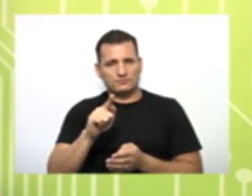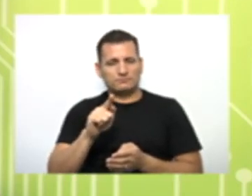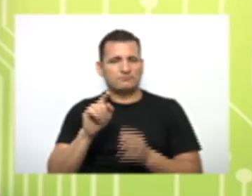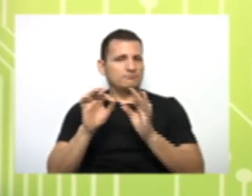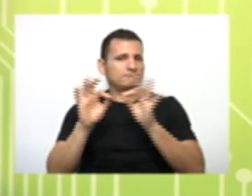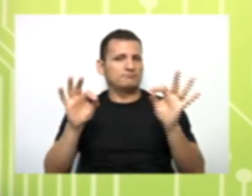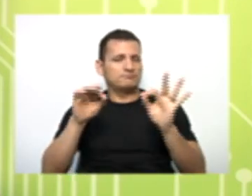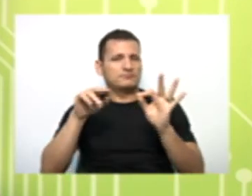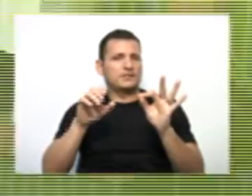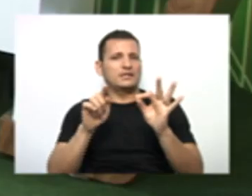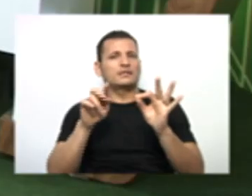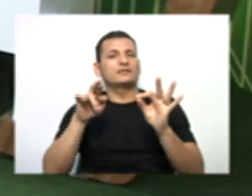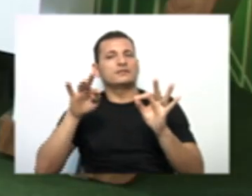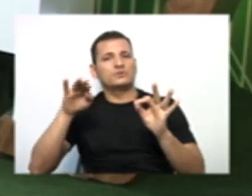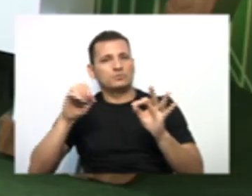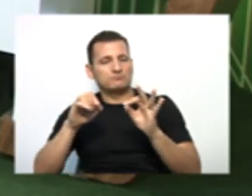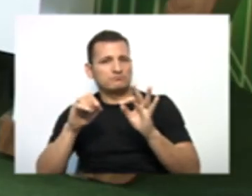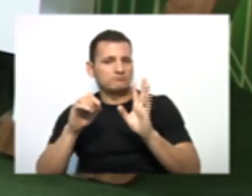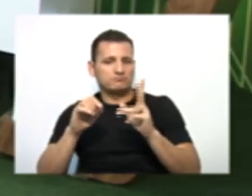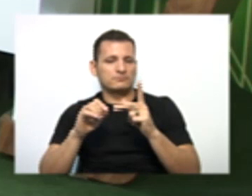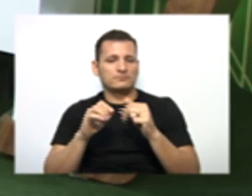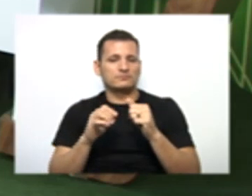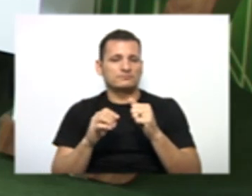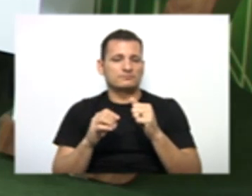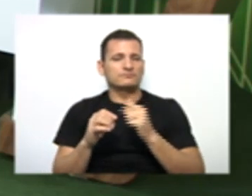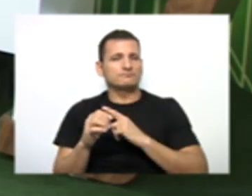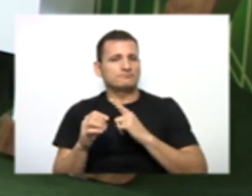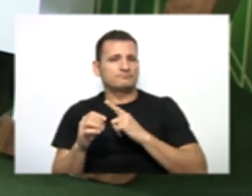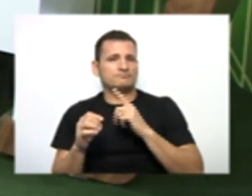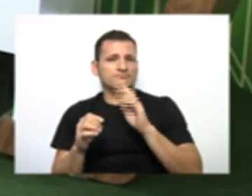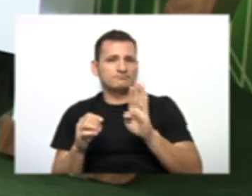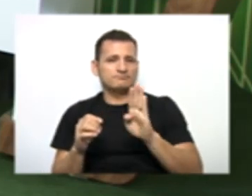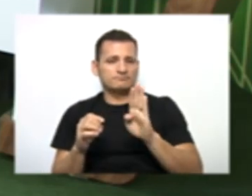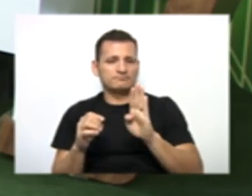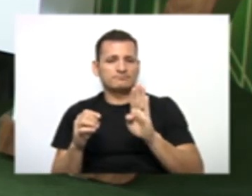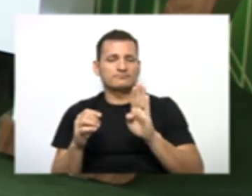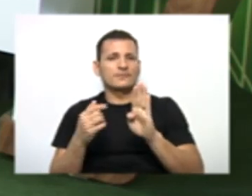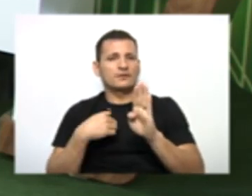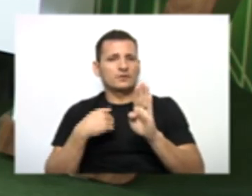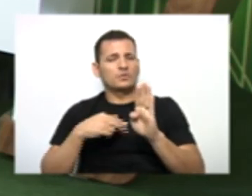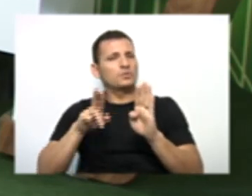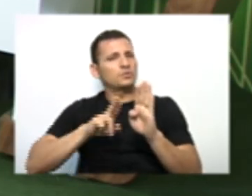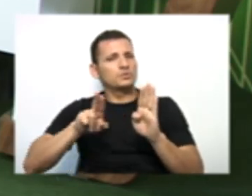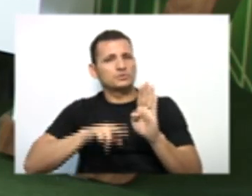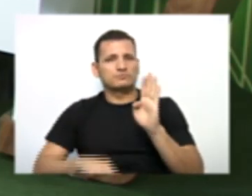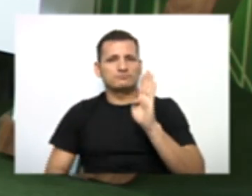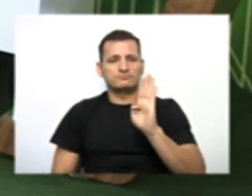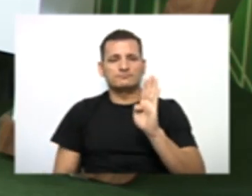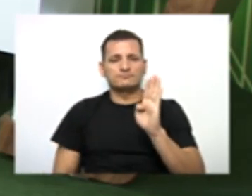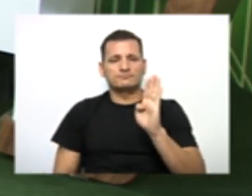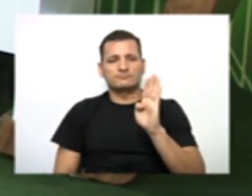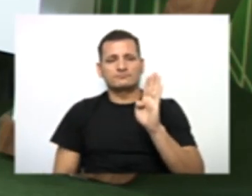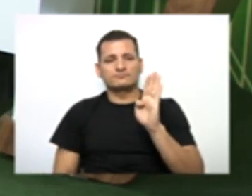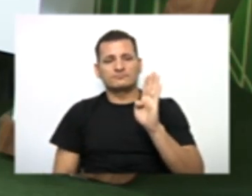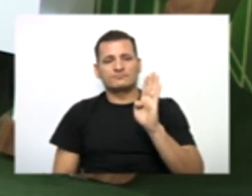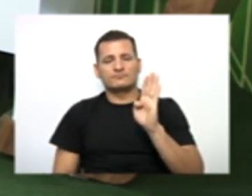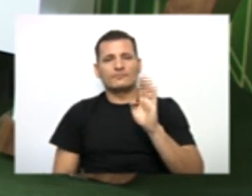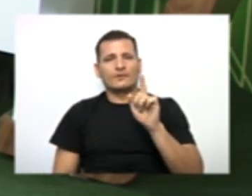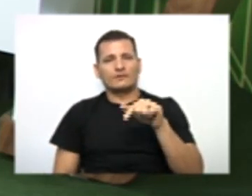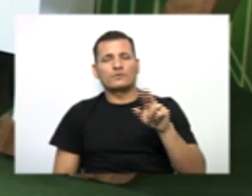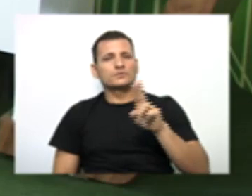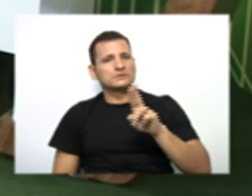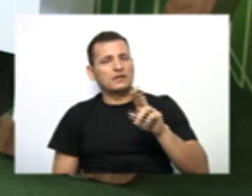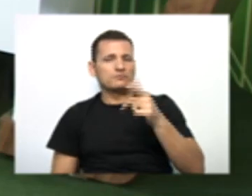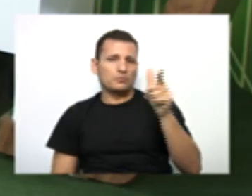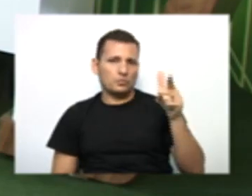texto, não é verdade? Na realidade, tem o B. O B. Eu, particularmente, uso o B. Né, ele é usado nas outras versões. Ele é usado